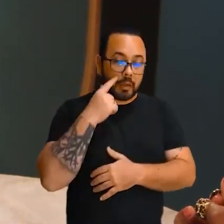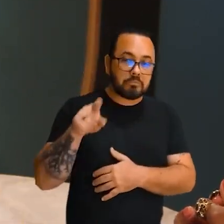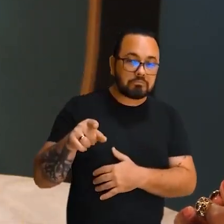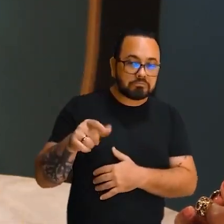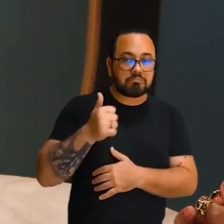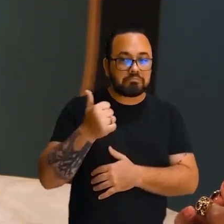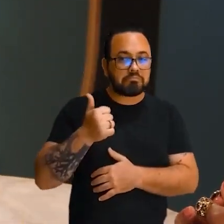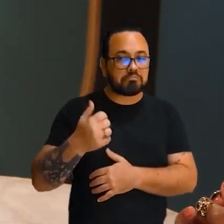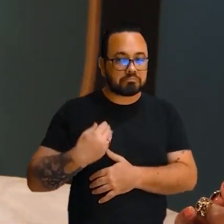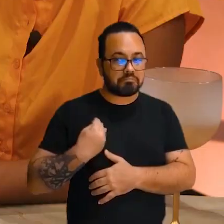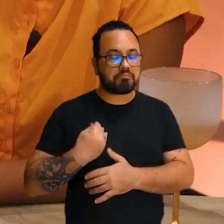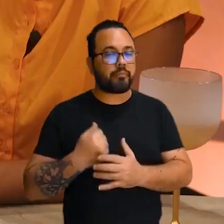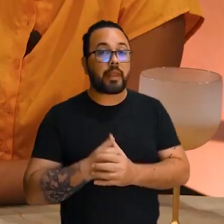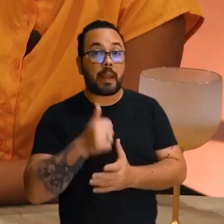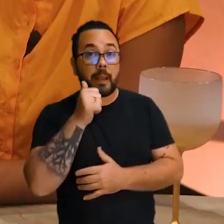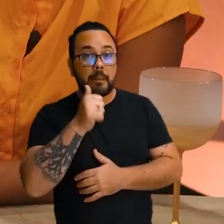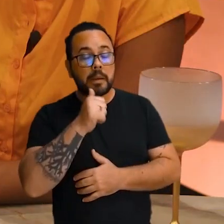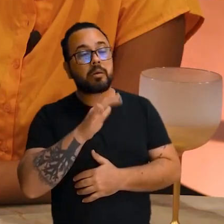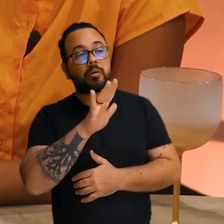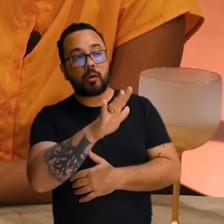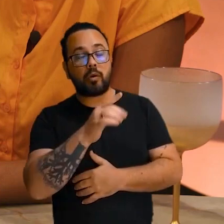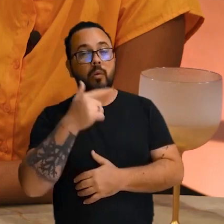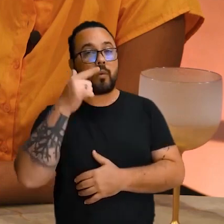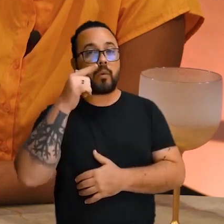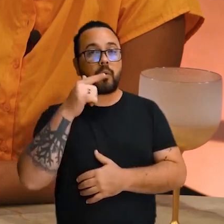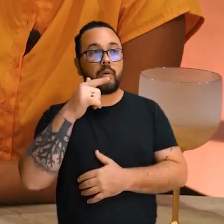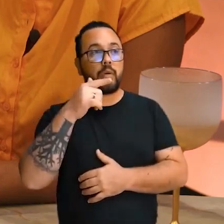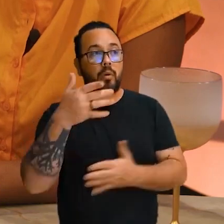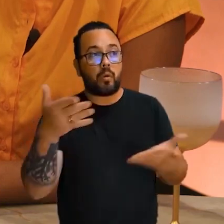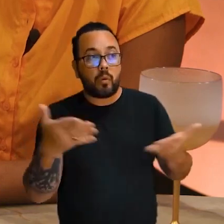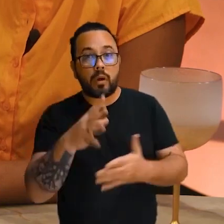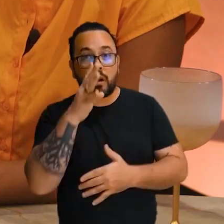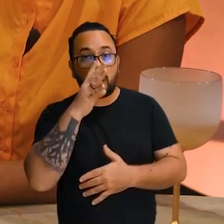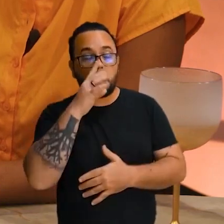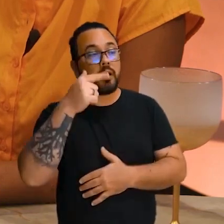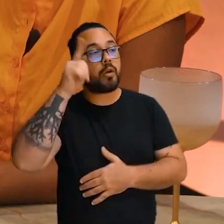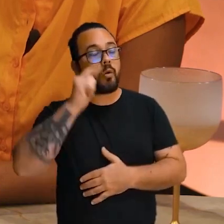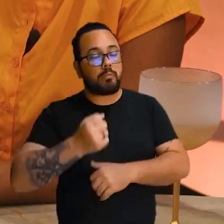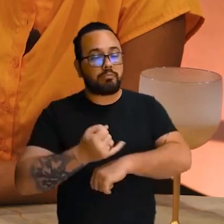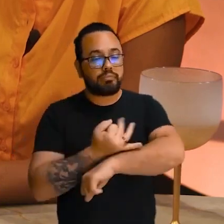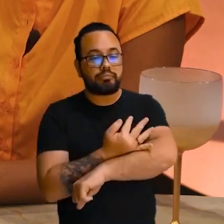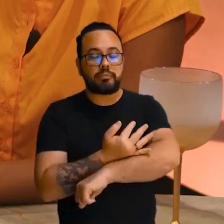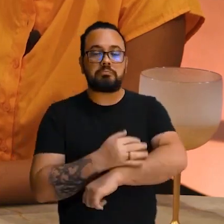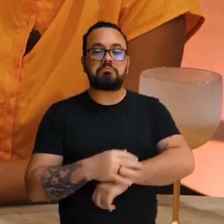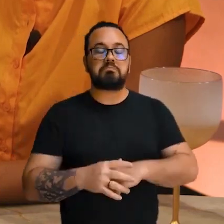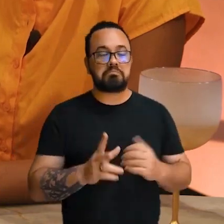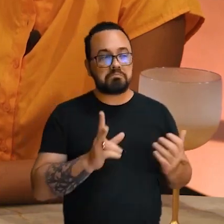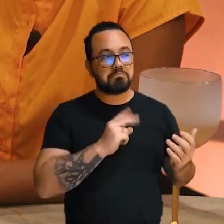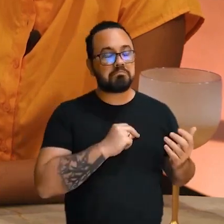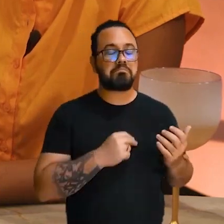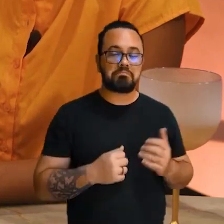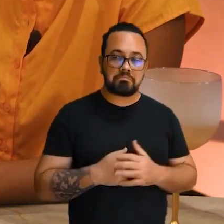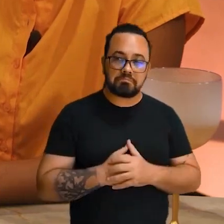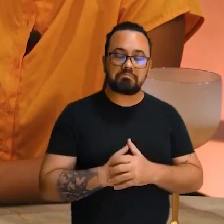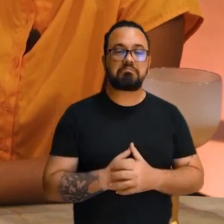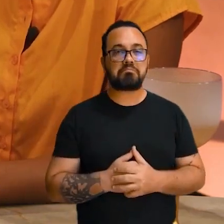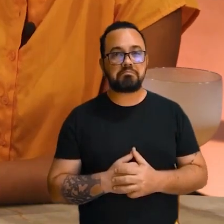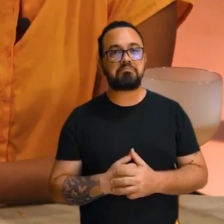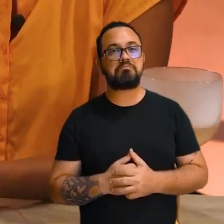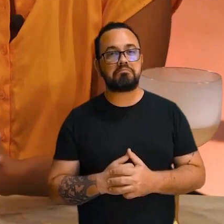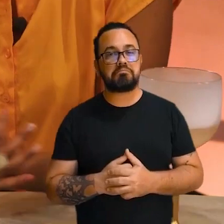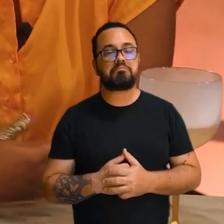né? Aí a menina falou assim, cara, legal, ontem você, hoje você me impressionou, ontem você me emocionou. Eu falei, cara... Caramba! Então, isso